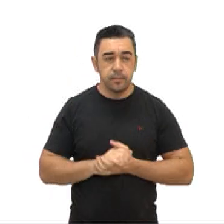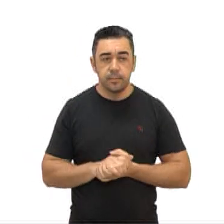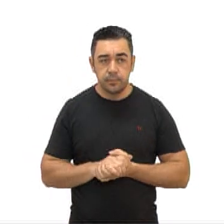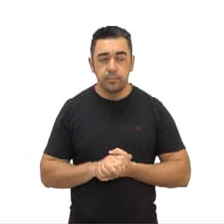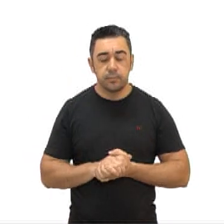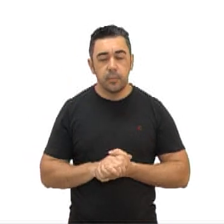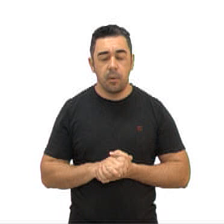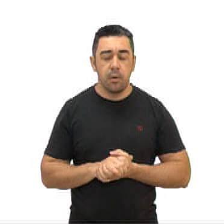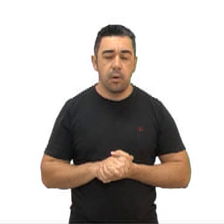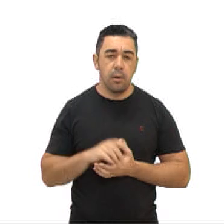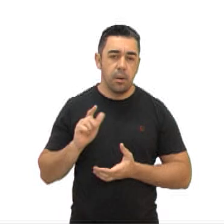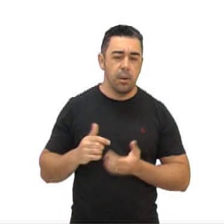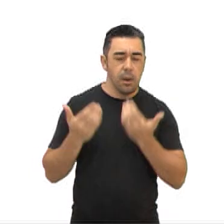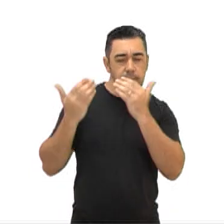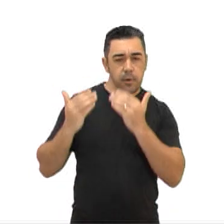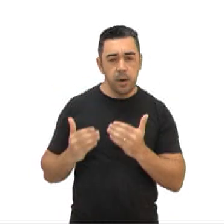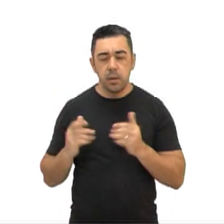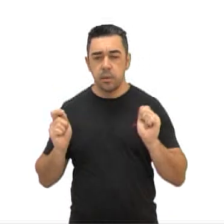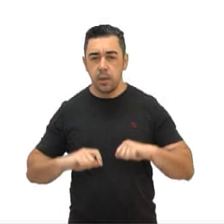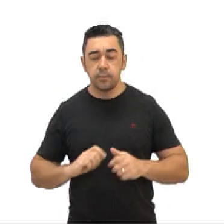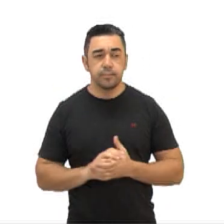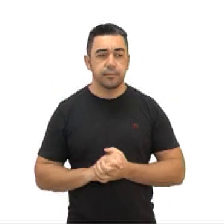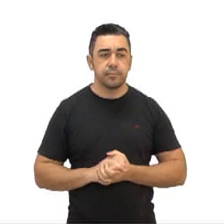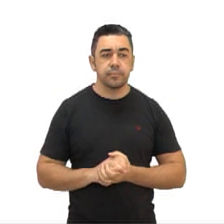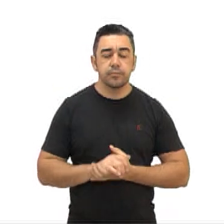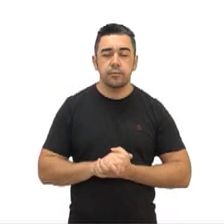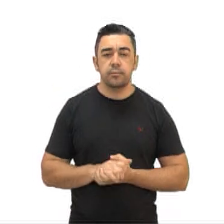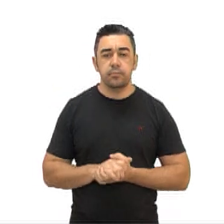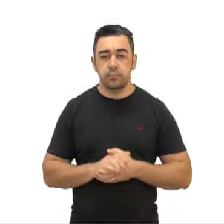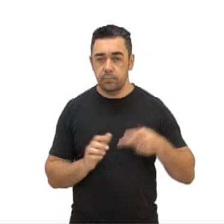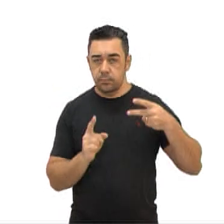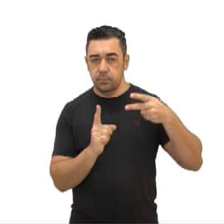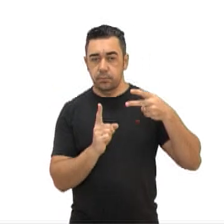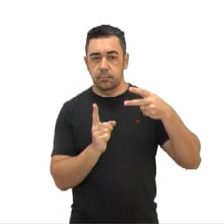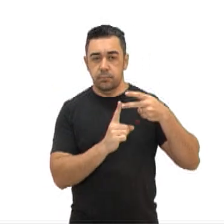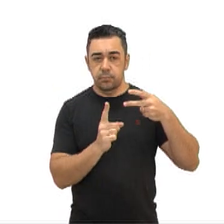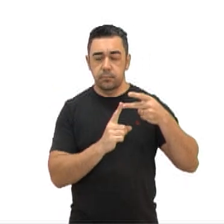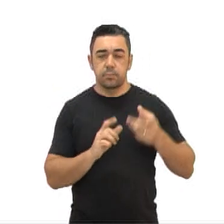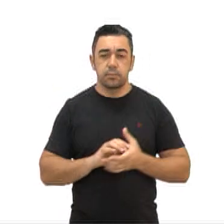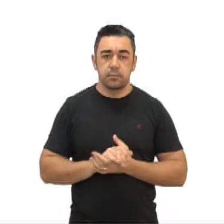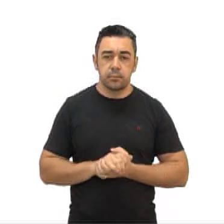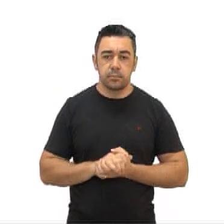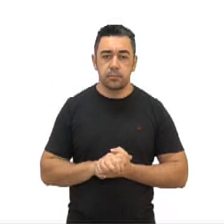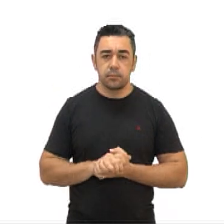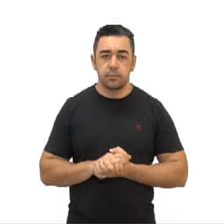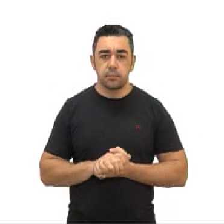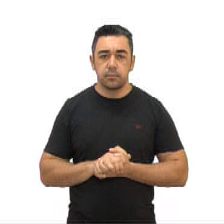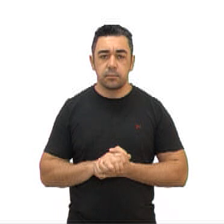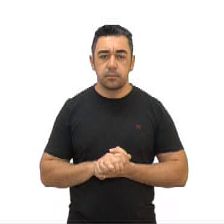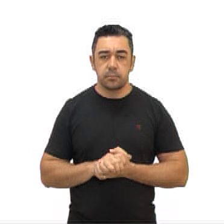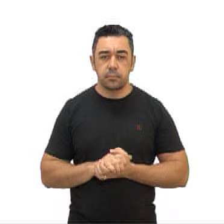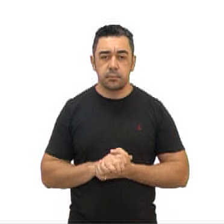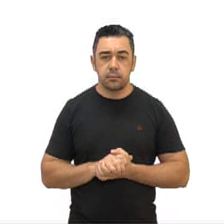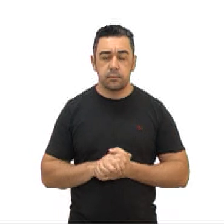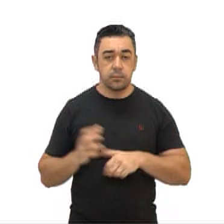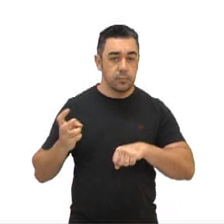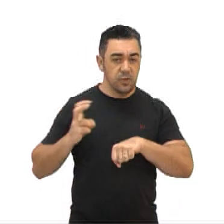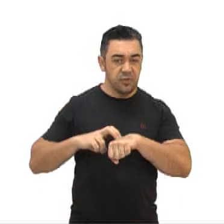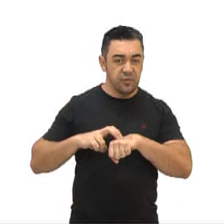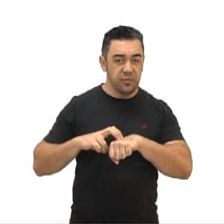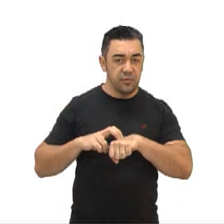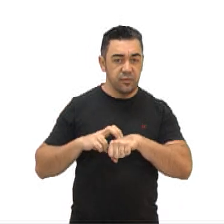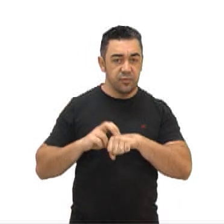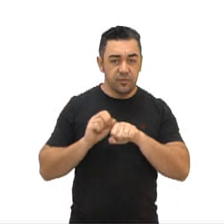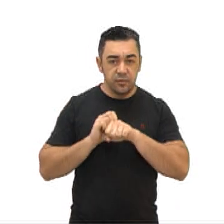Ela avalia essa possibilidade. O vírus avança sem controle em Catalunha e Aragão. Notícia do